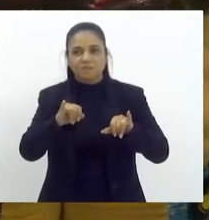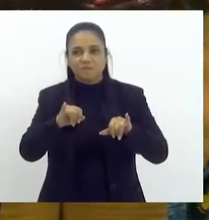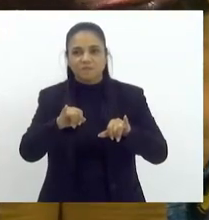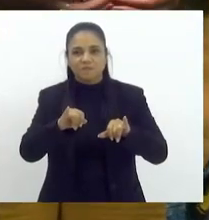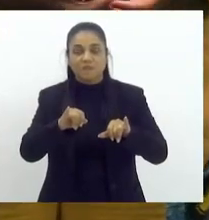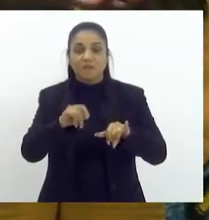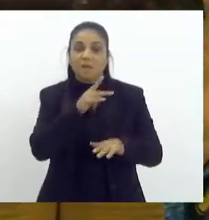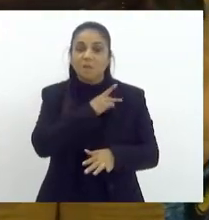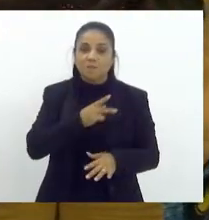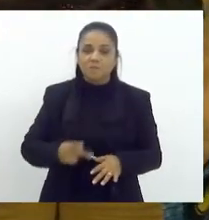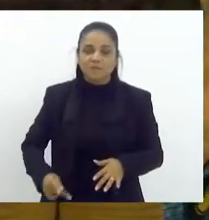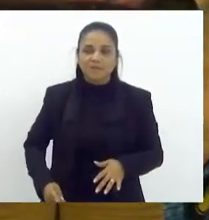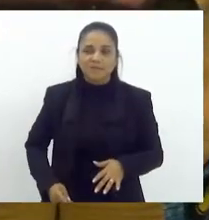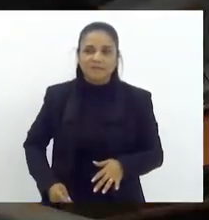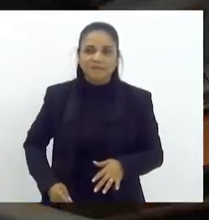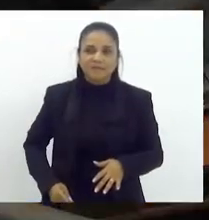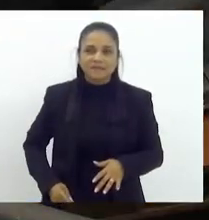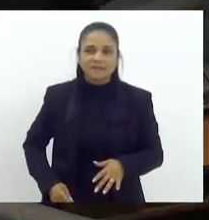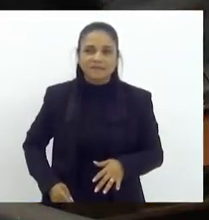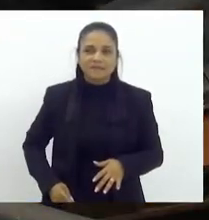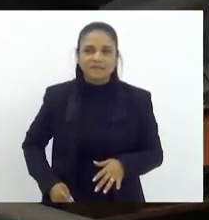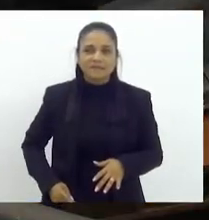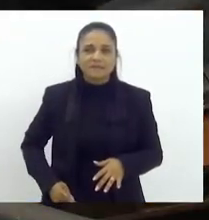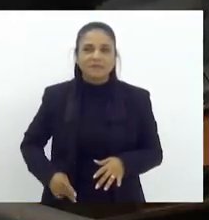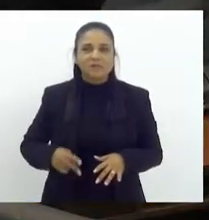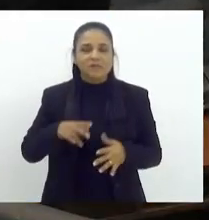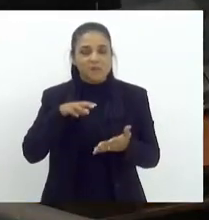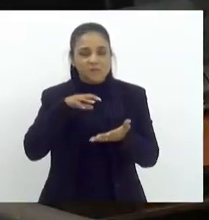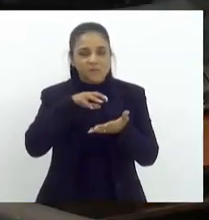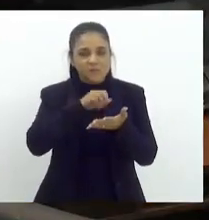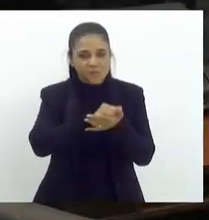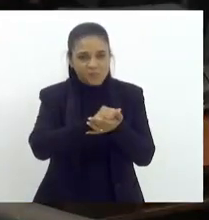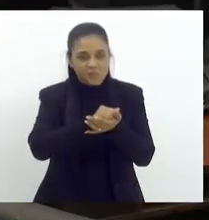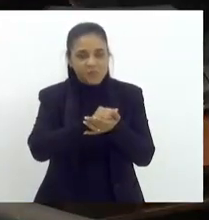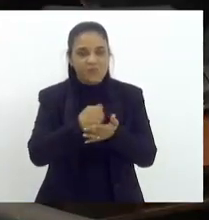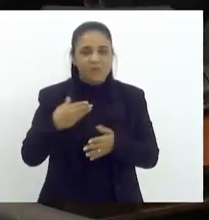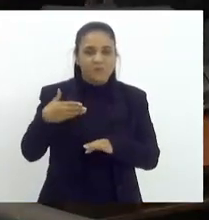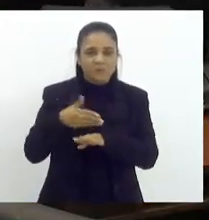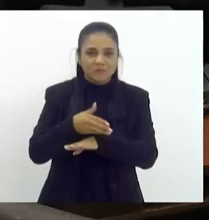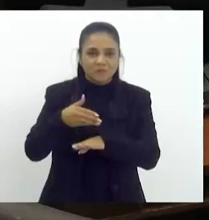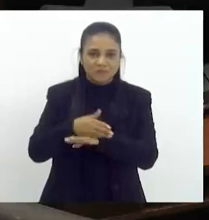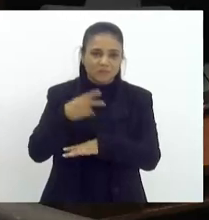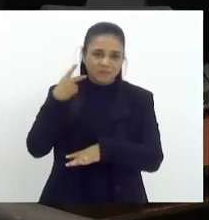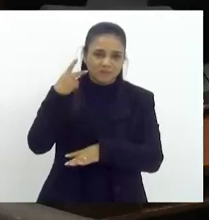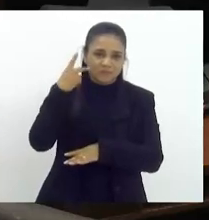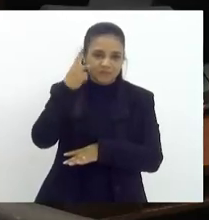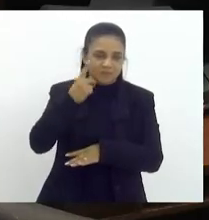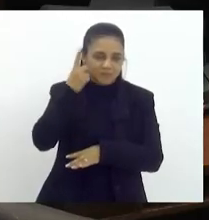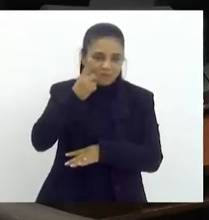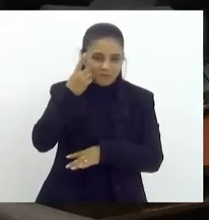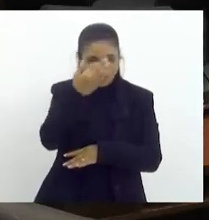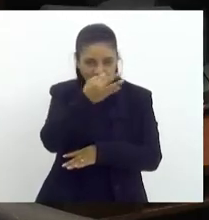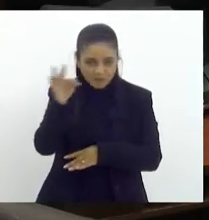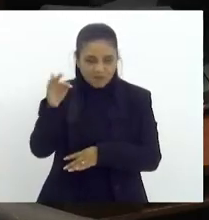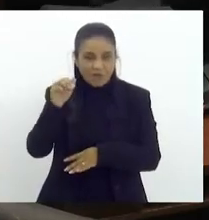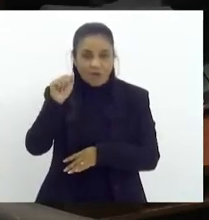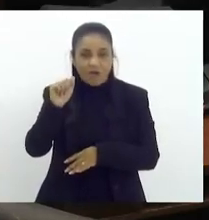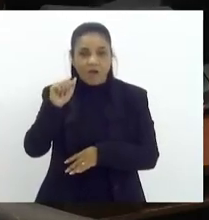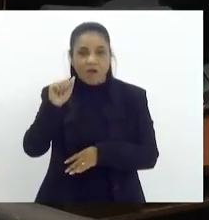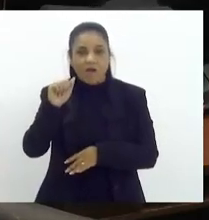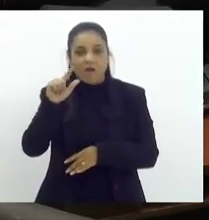Presidente só queria registrar a presença e agradecer do deputado federal áuro Ribeiro presidente